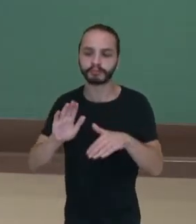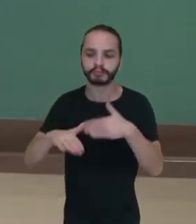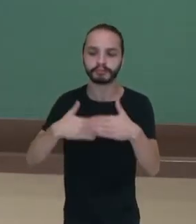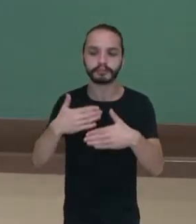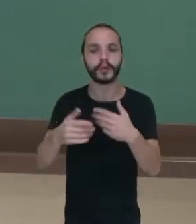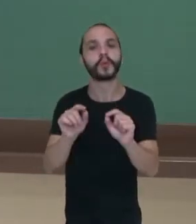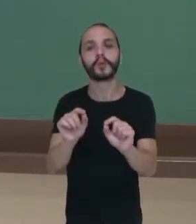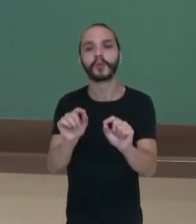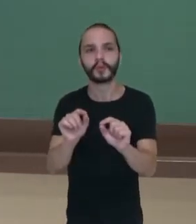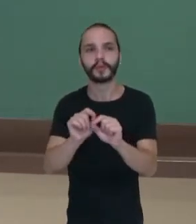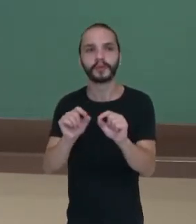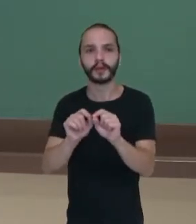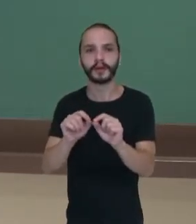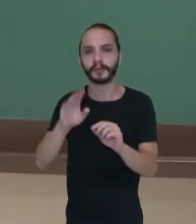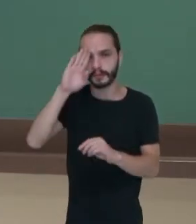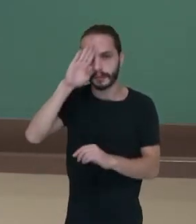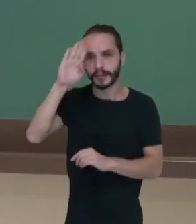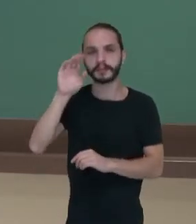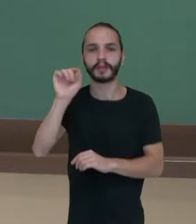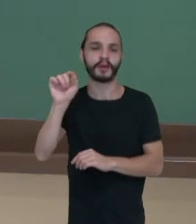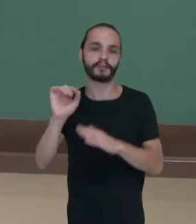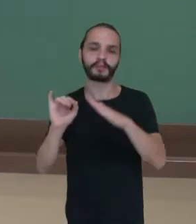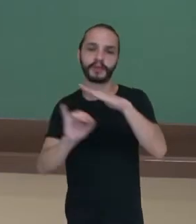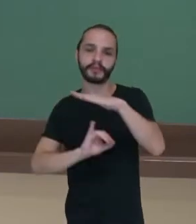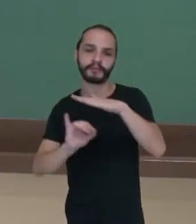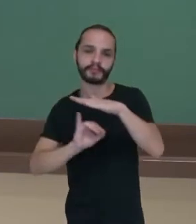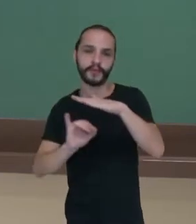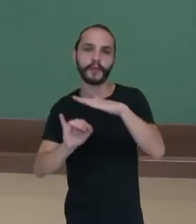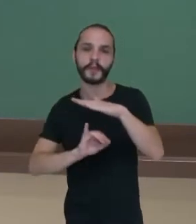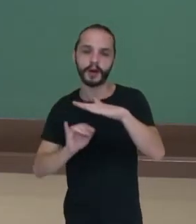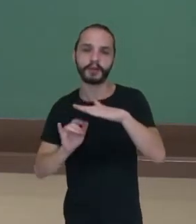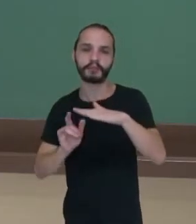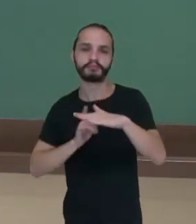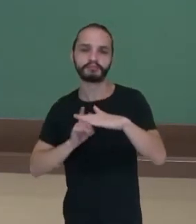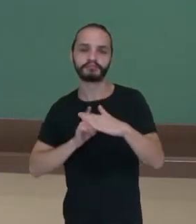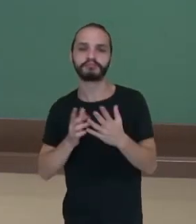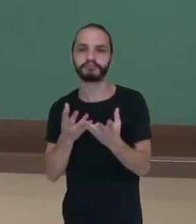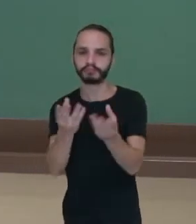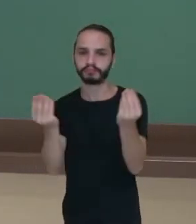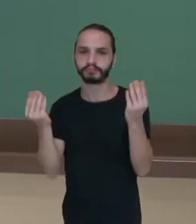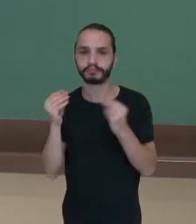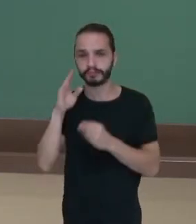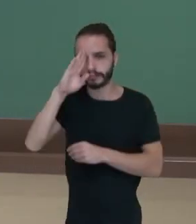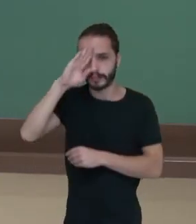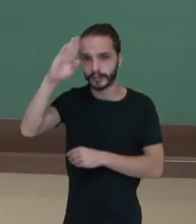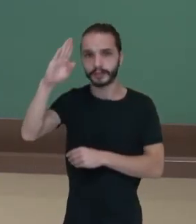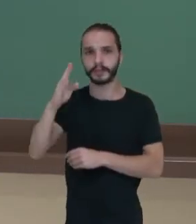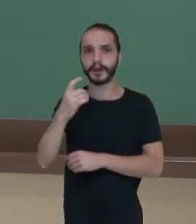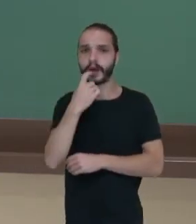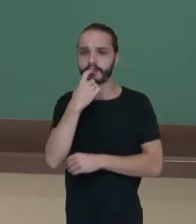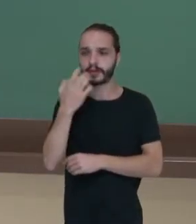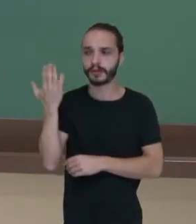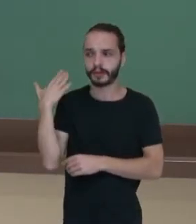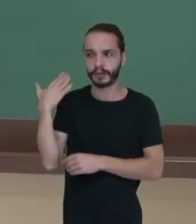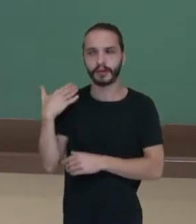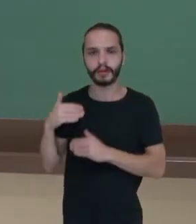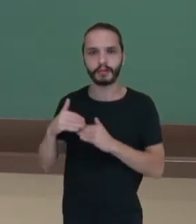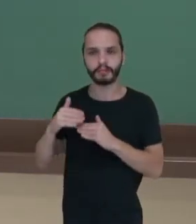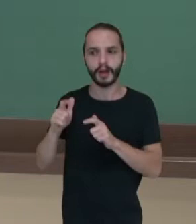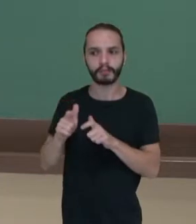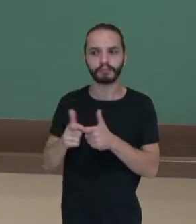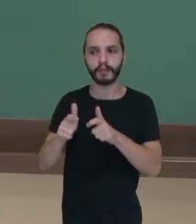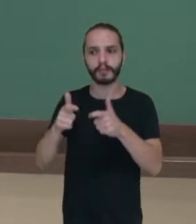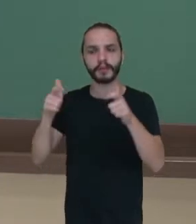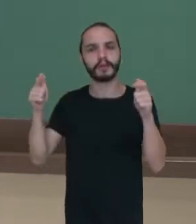desenvolvem, destacando ali a questão da informalidade, né, que principalmente nos últimos tempos ela tem se acentuado